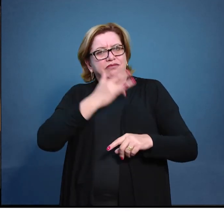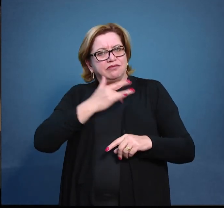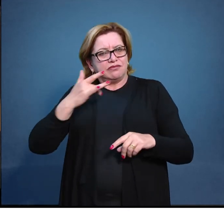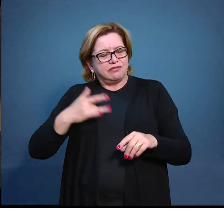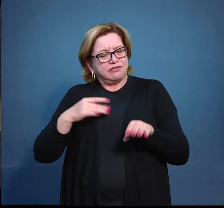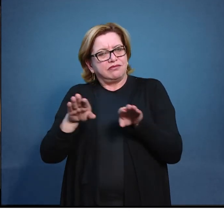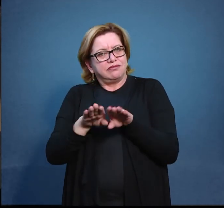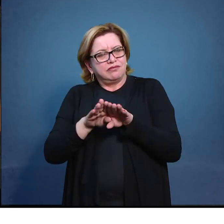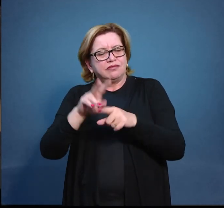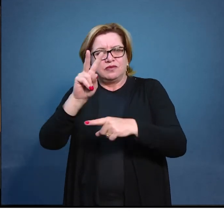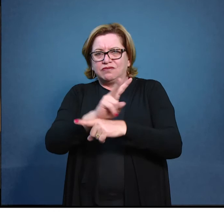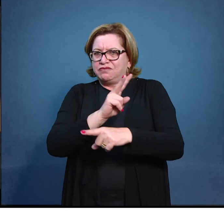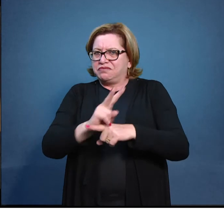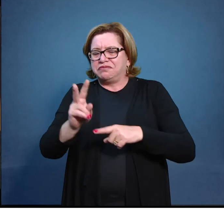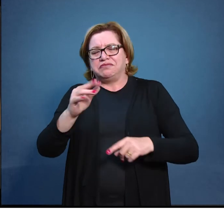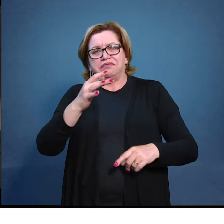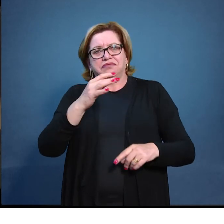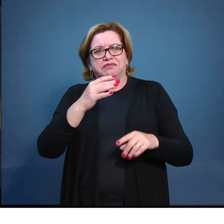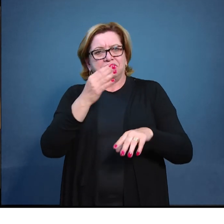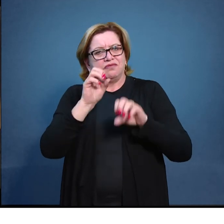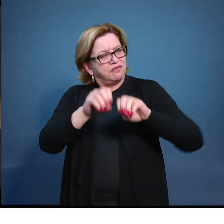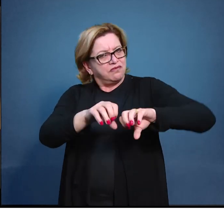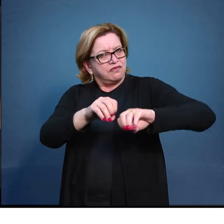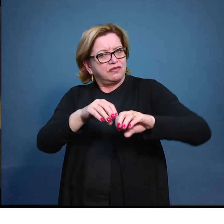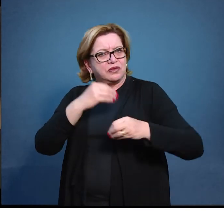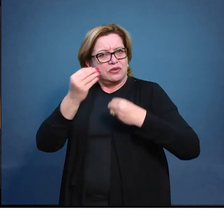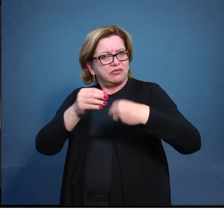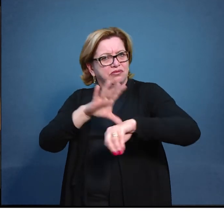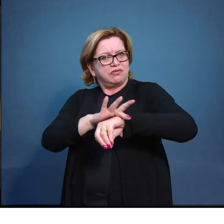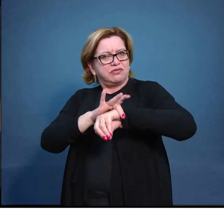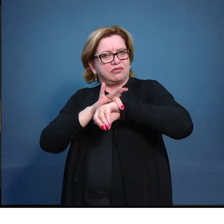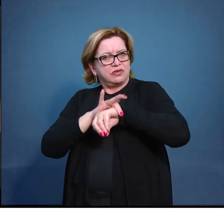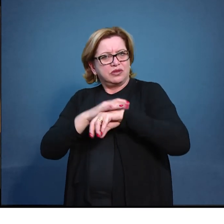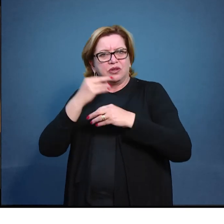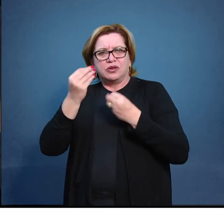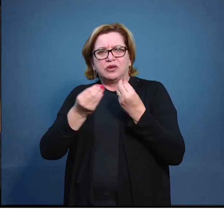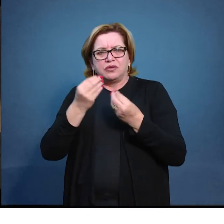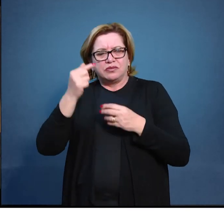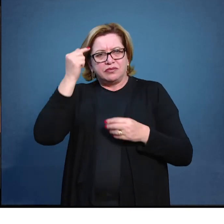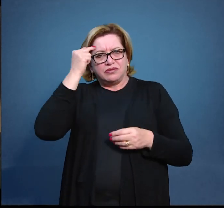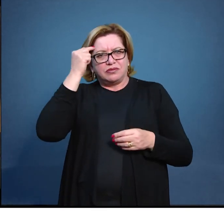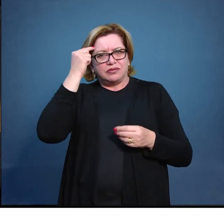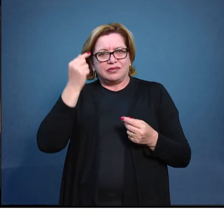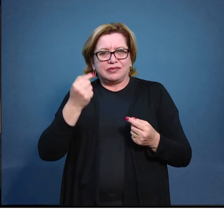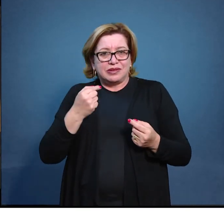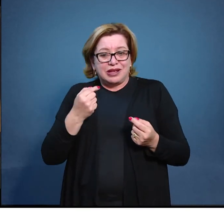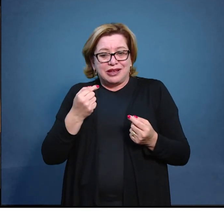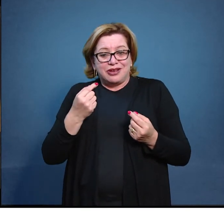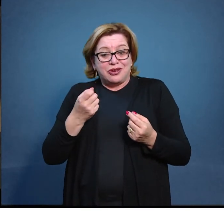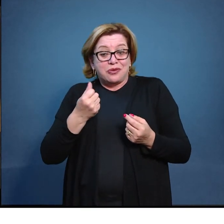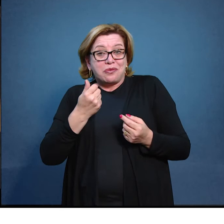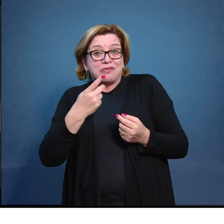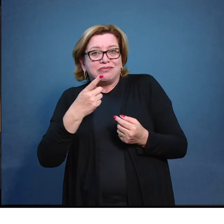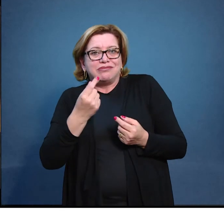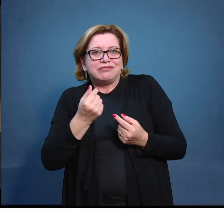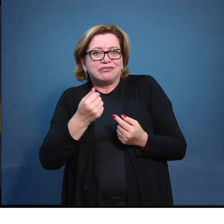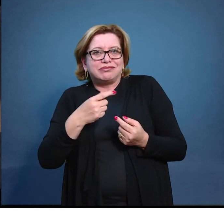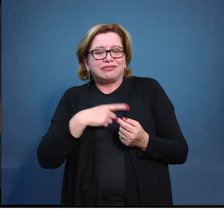atendimento da educação e para atendimento da segurança a partir do que ele dispõe.